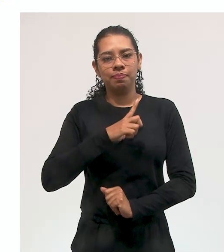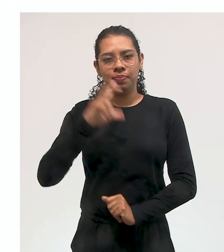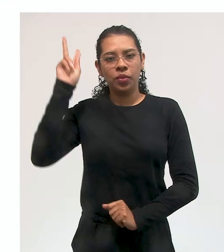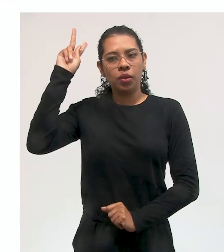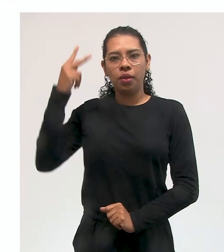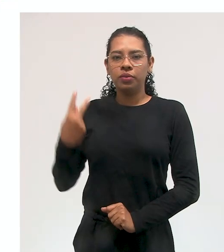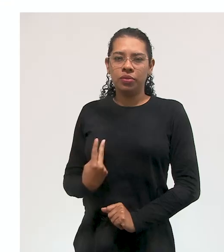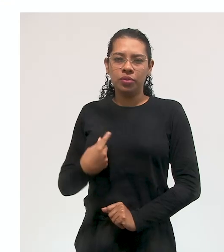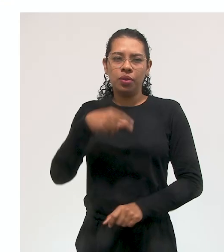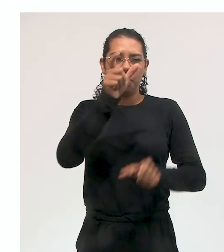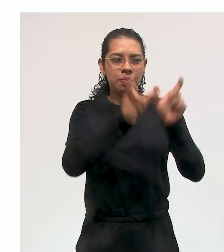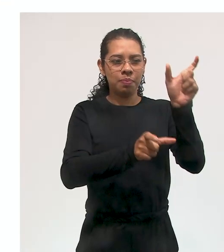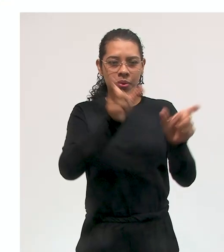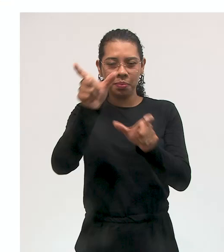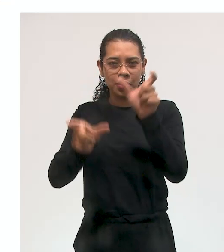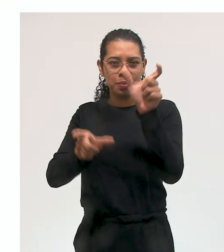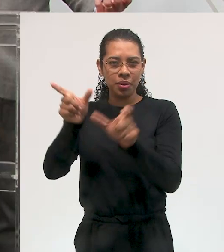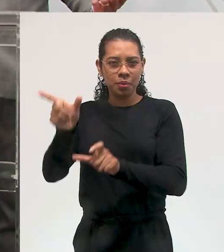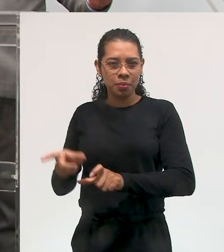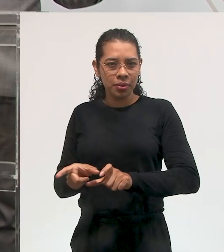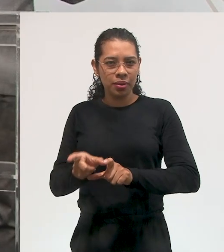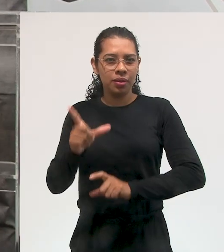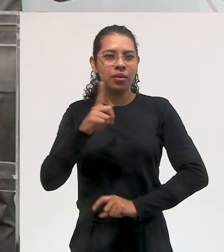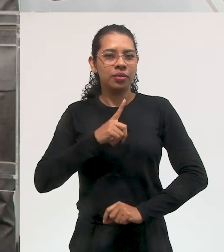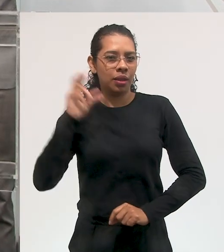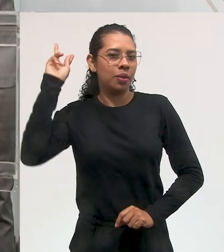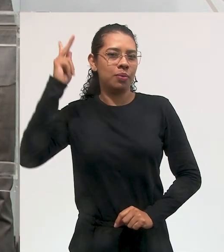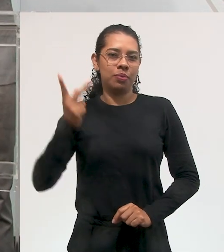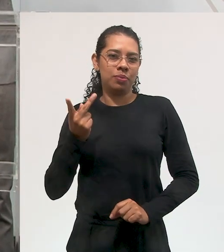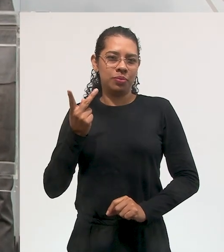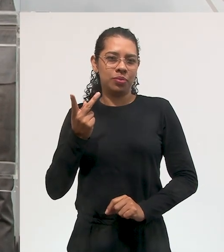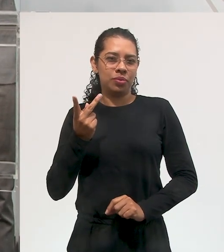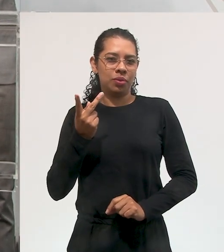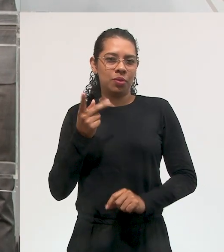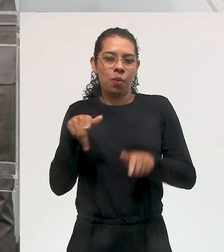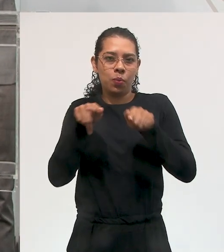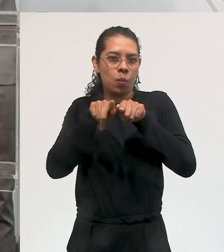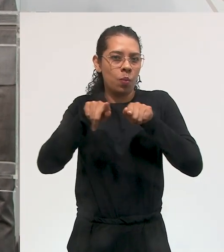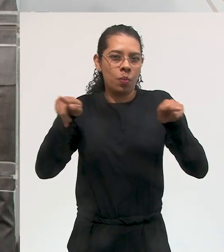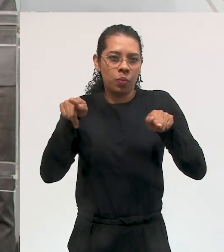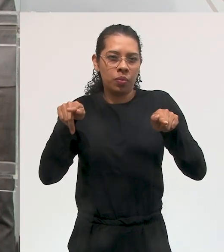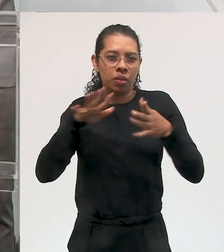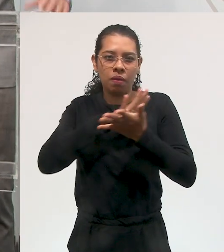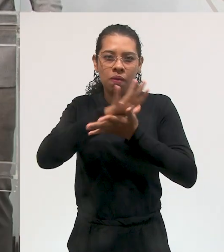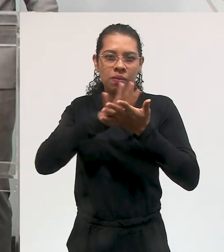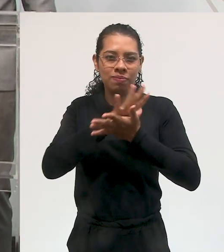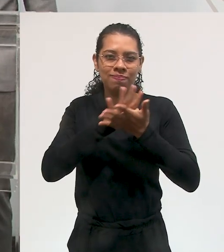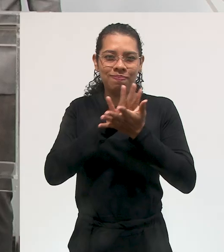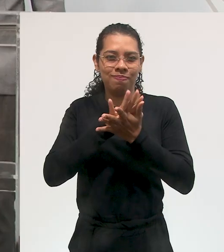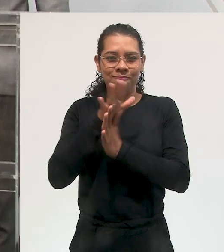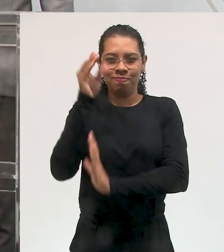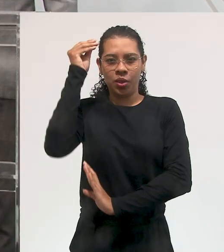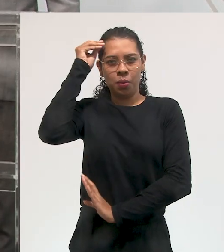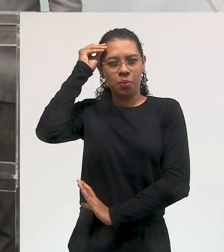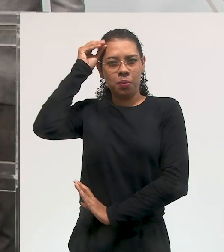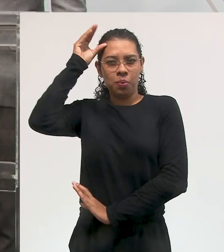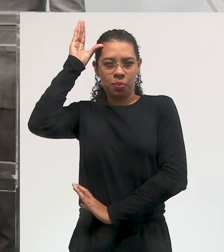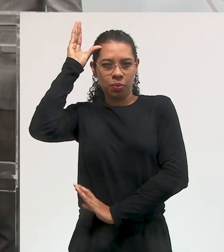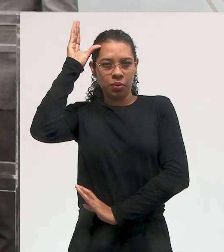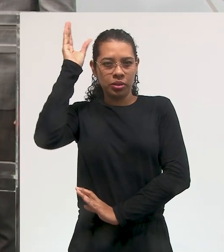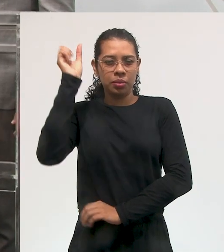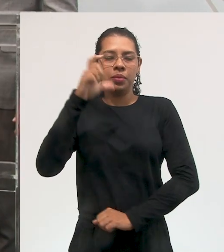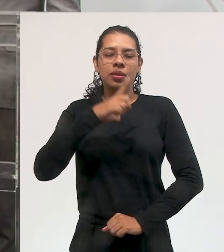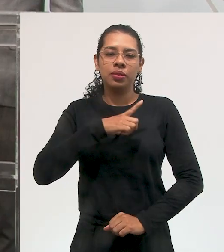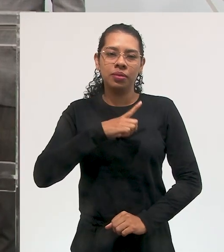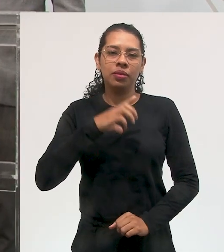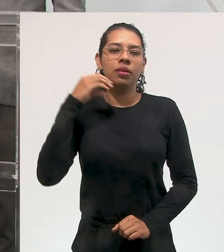para vocês, cada aluno ele vem com a sua história por trás. Ele não chega ali do nada. Ele não chega sem saber nada. Ele sempre chega com algum